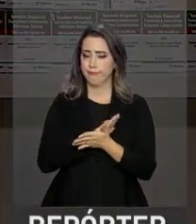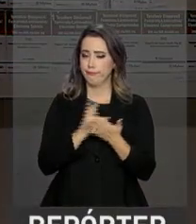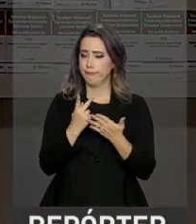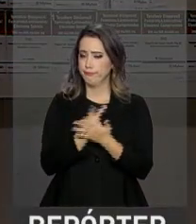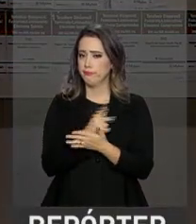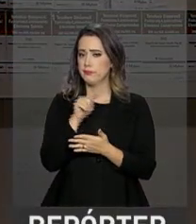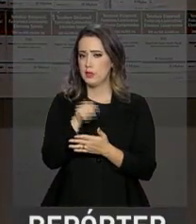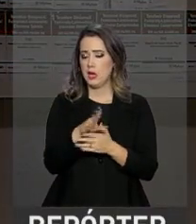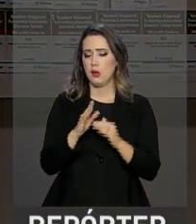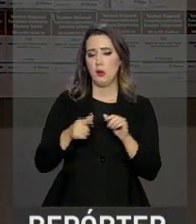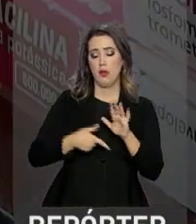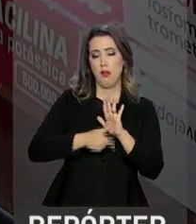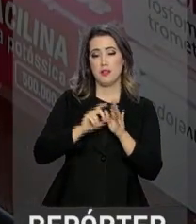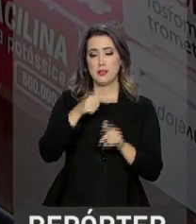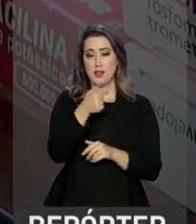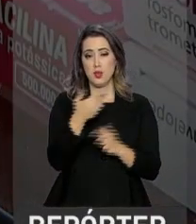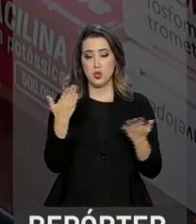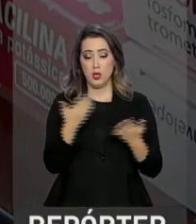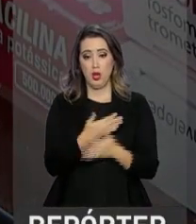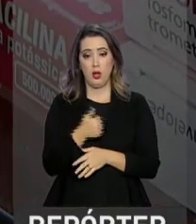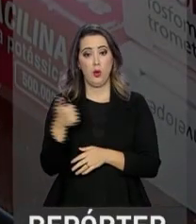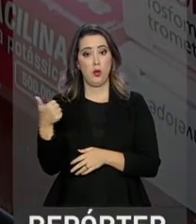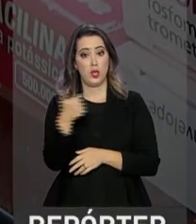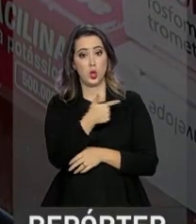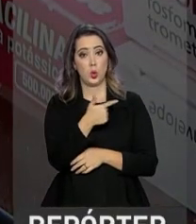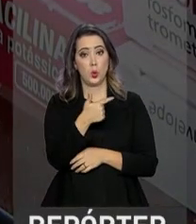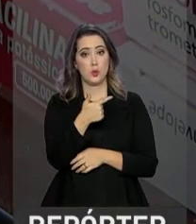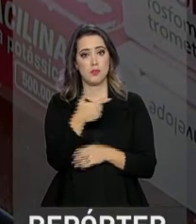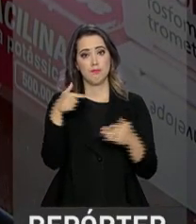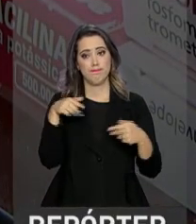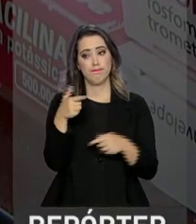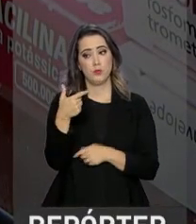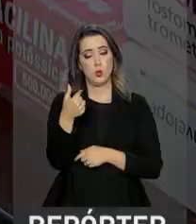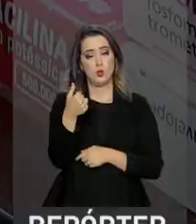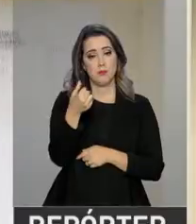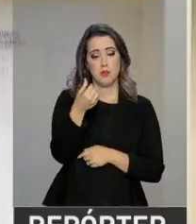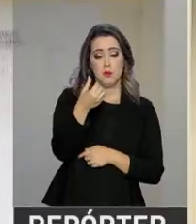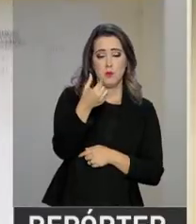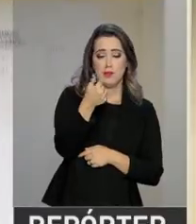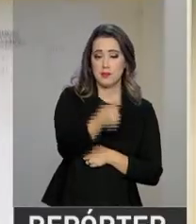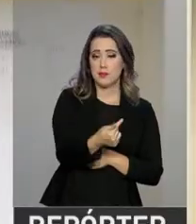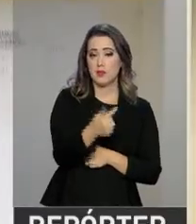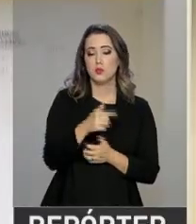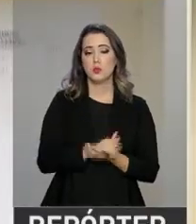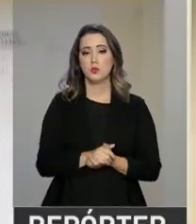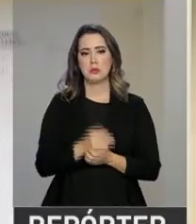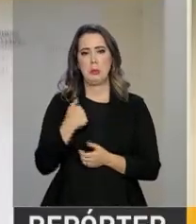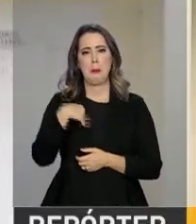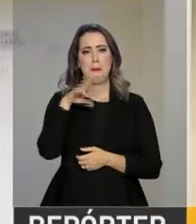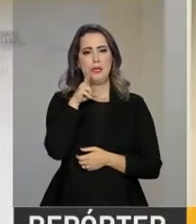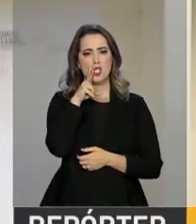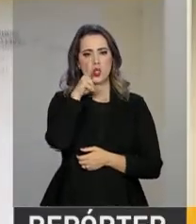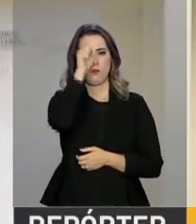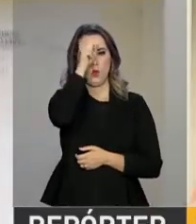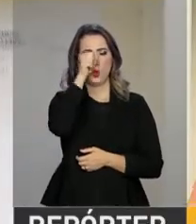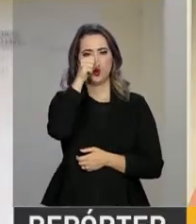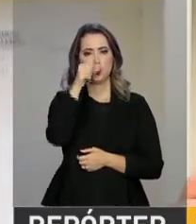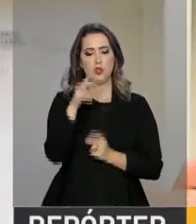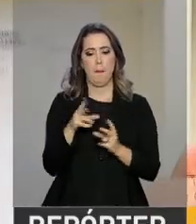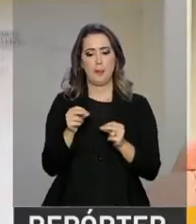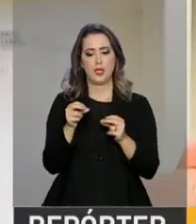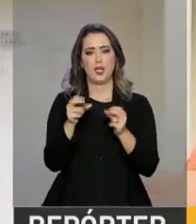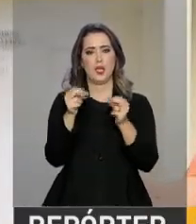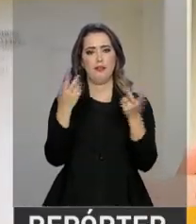7 em 2014 para 12 em 2017 quanto mais resistência eu tenho